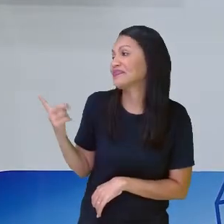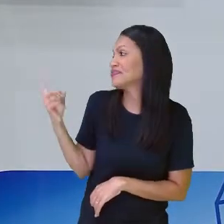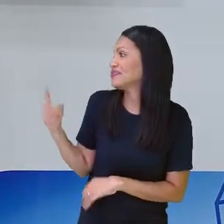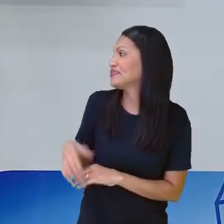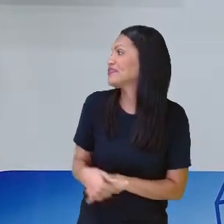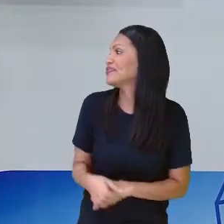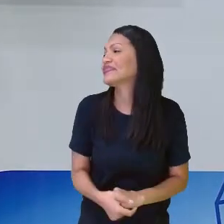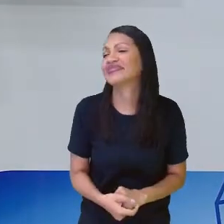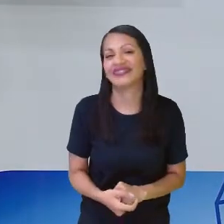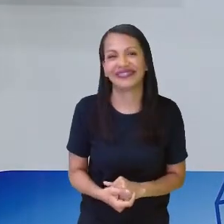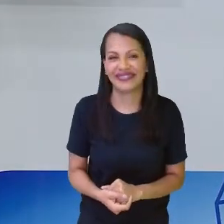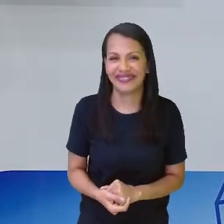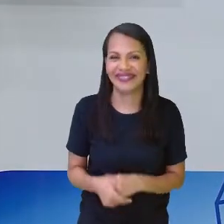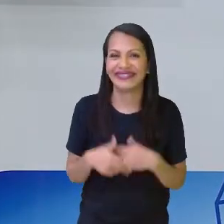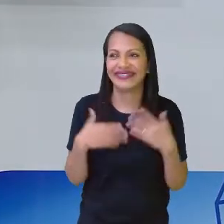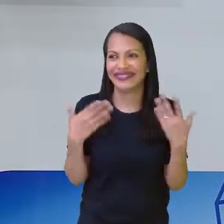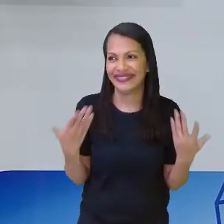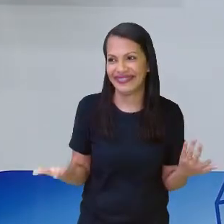jeitinho assim, ó.